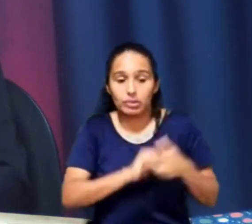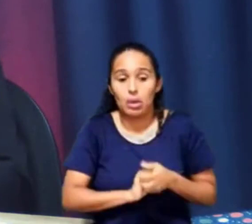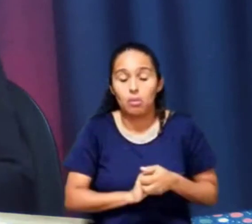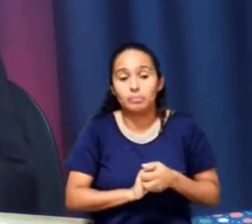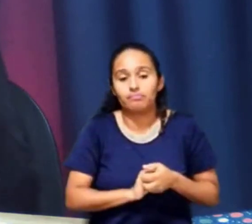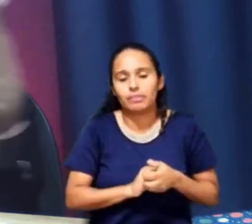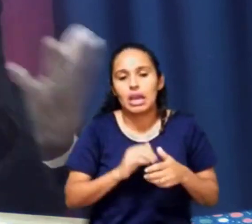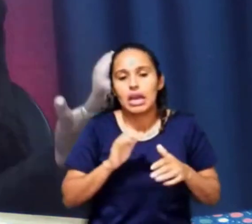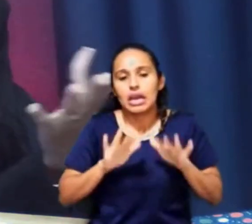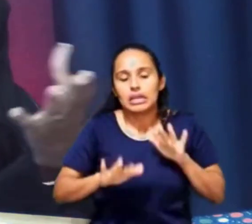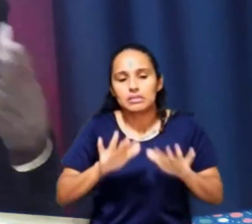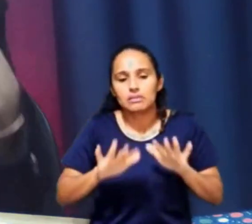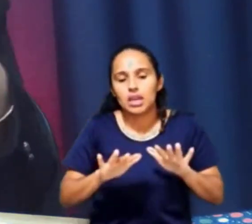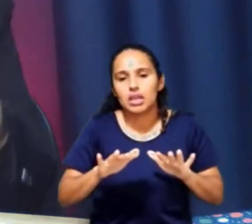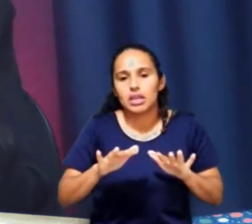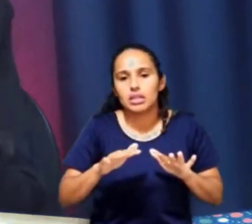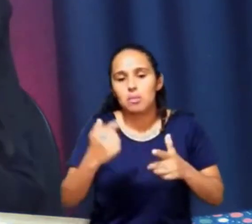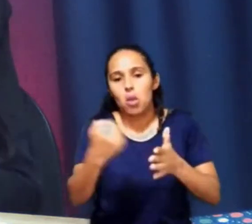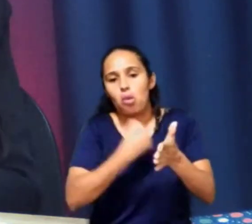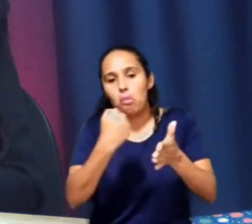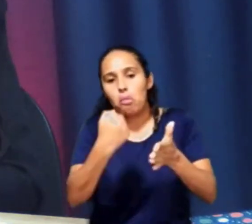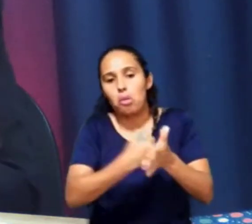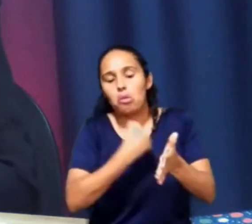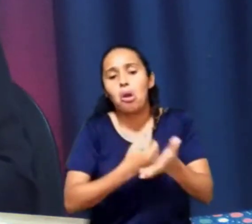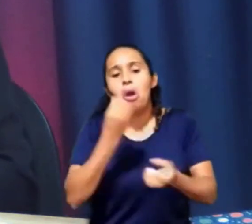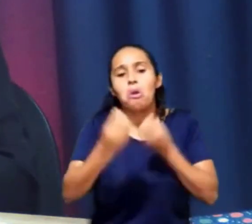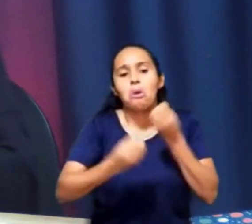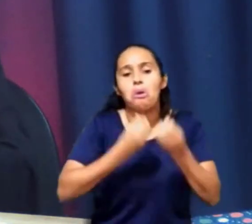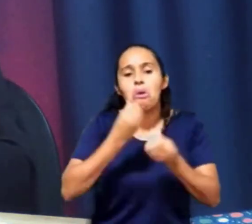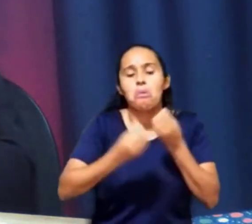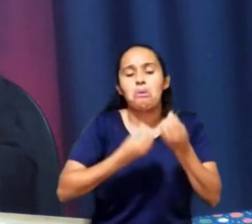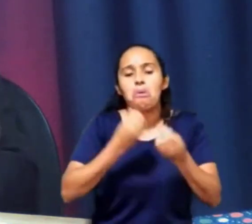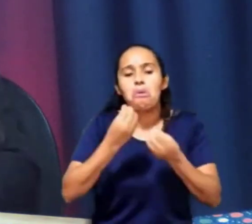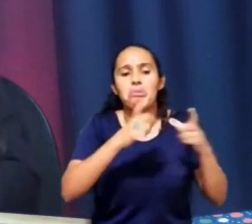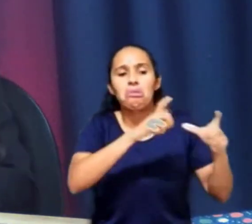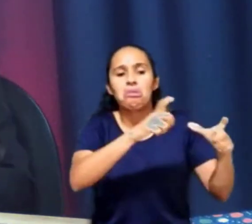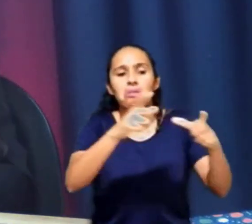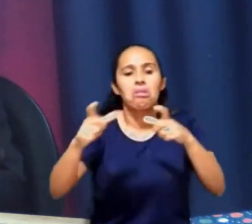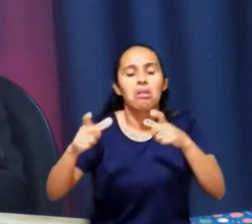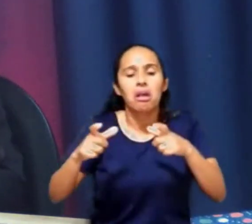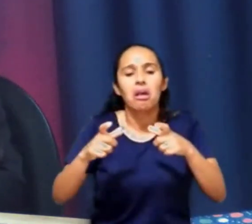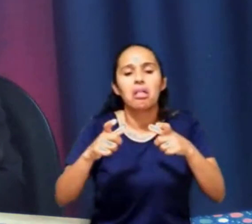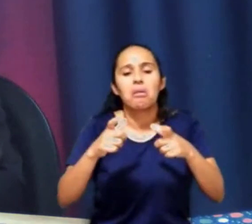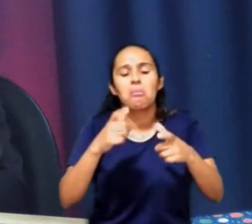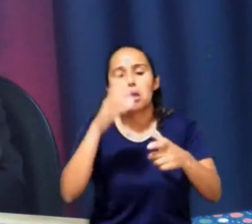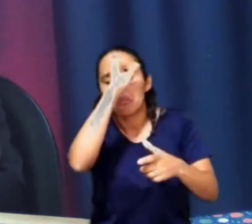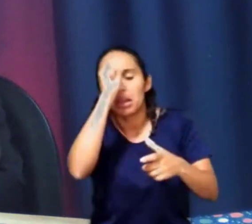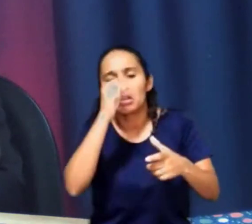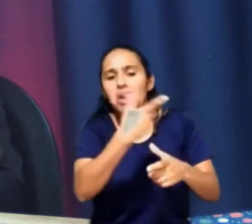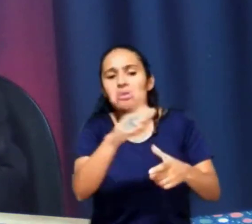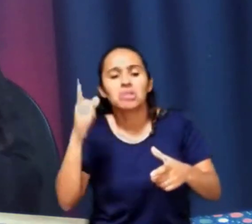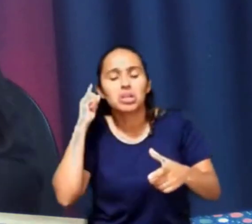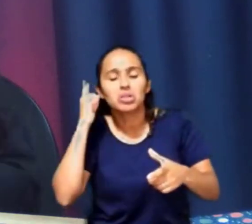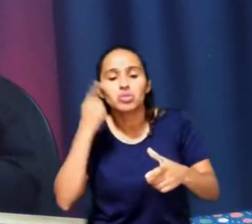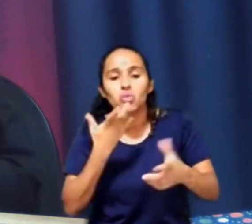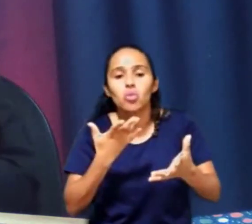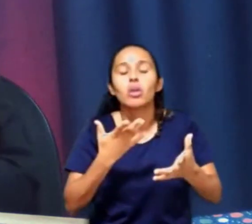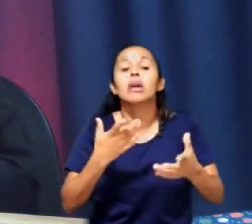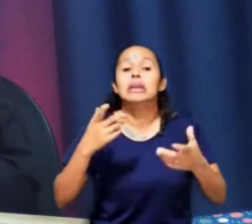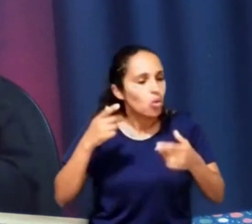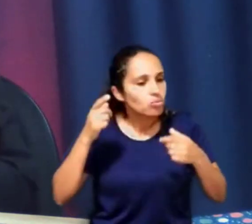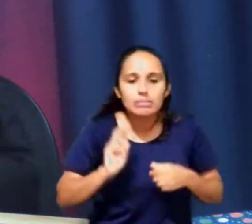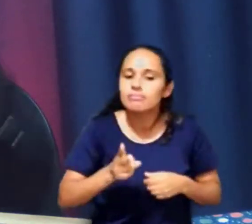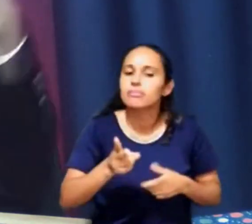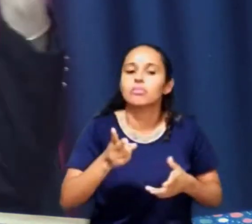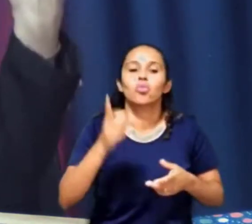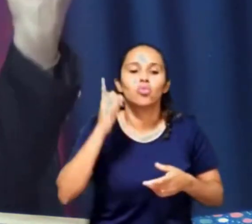questionamento, se monta sala, vai tomar o lugar do surdo? Não. Né? O surdo nunca vai perder o lugar dele dentro da língua de sinais, porque não é a nossa língua.